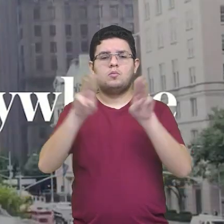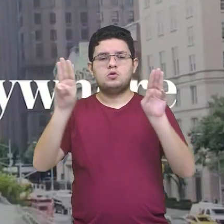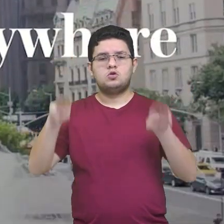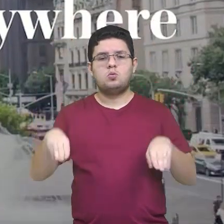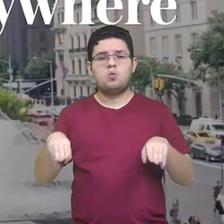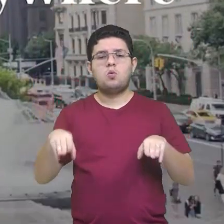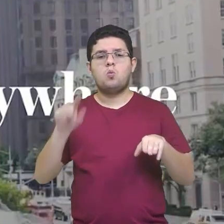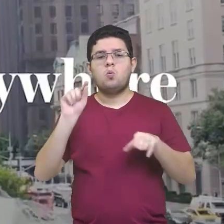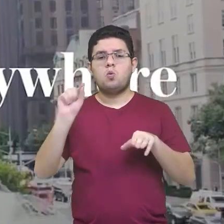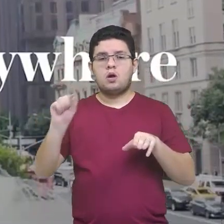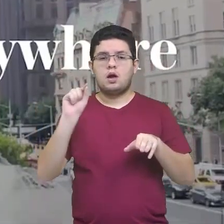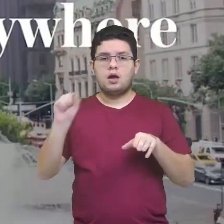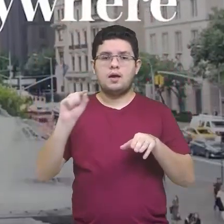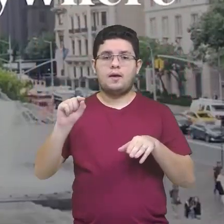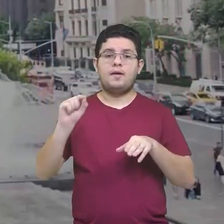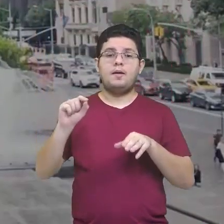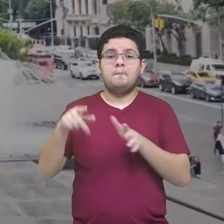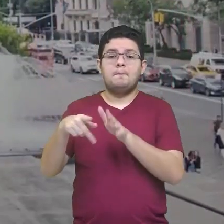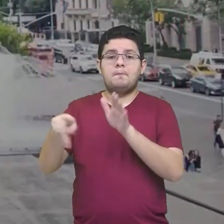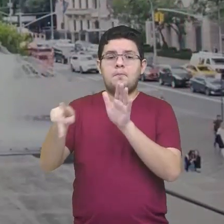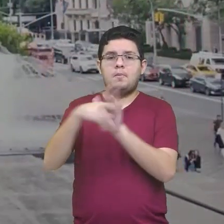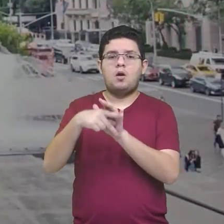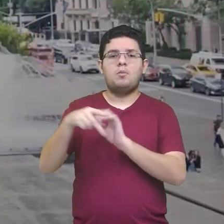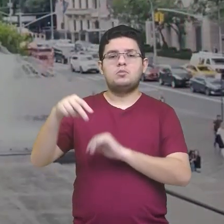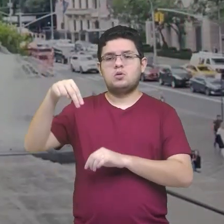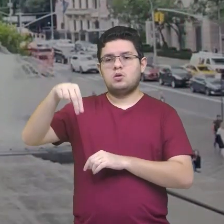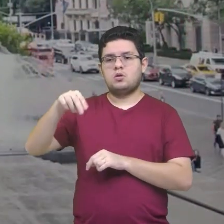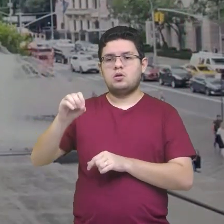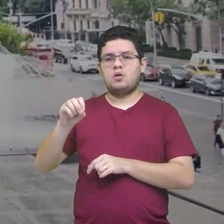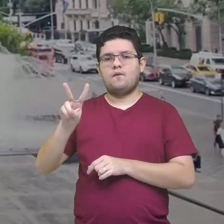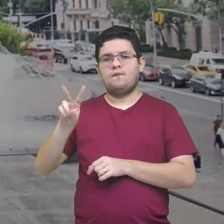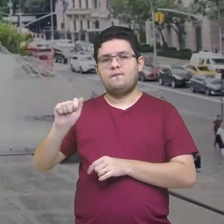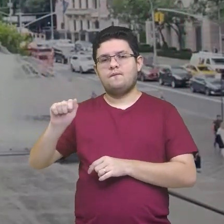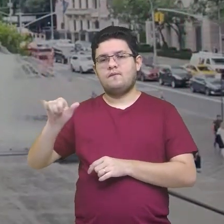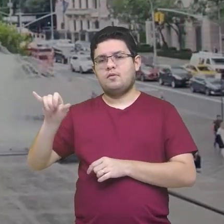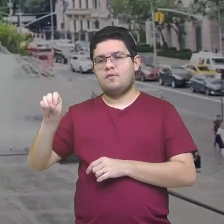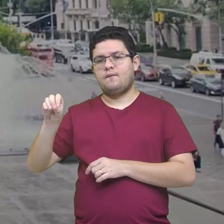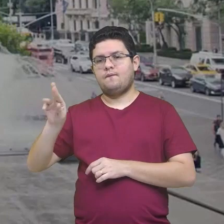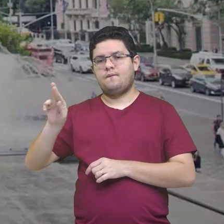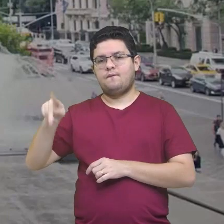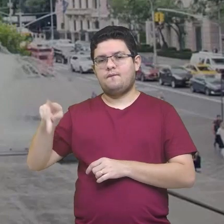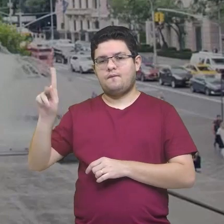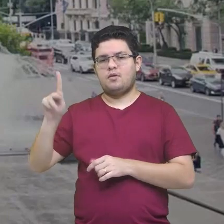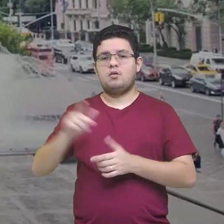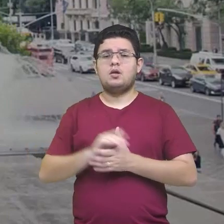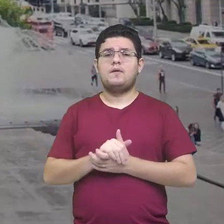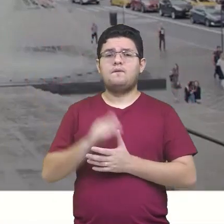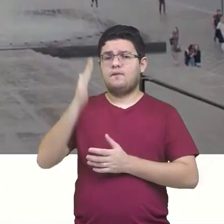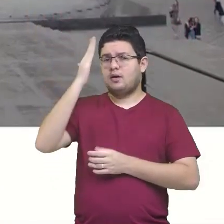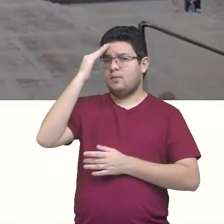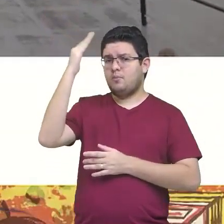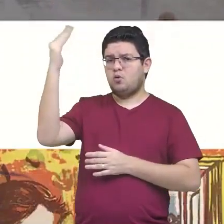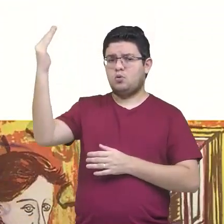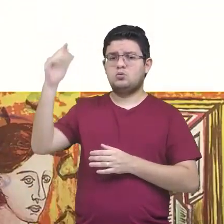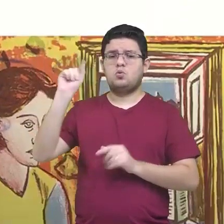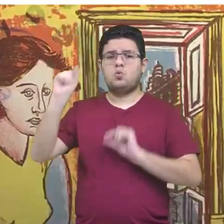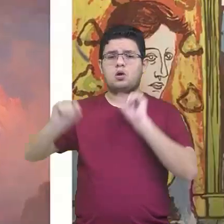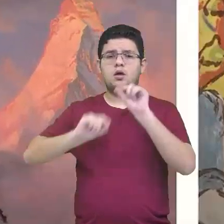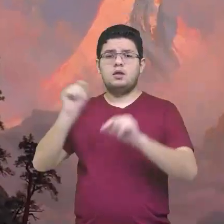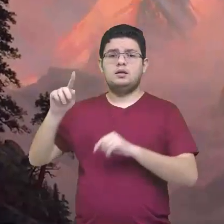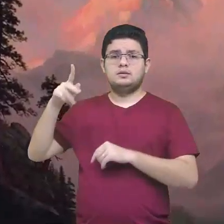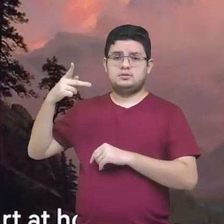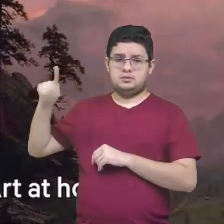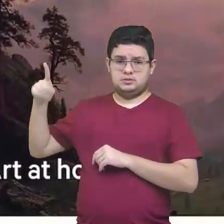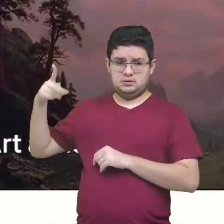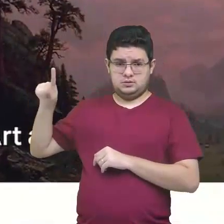Nova York, né? Muito famoso, né? E aí quem normalmente visita a cidade de Nova